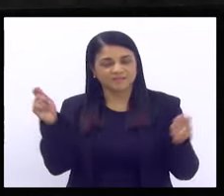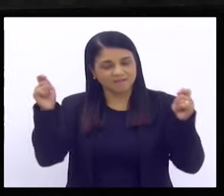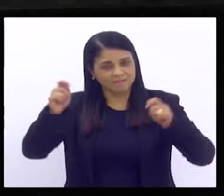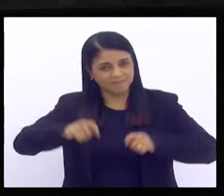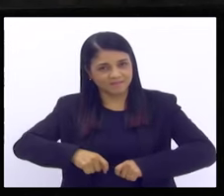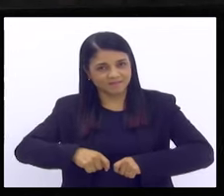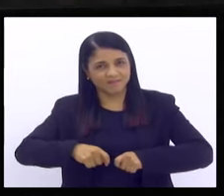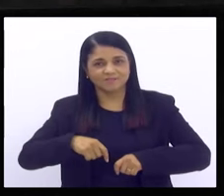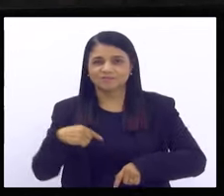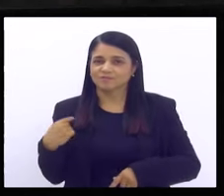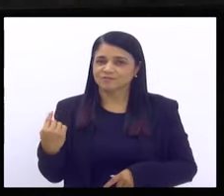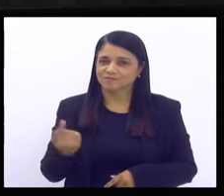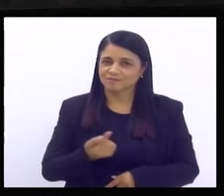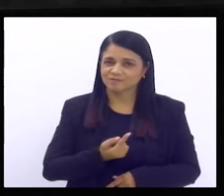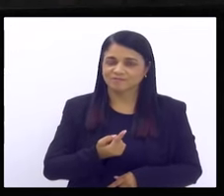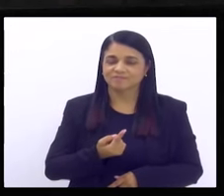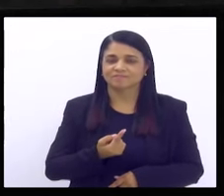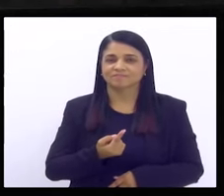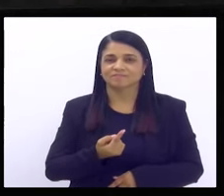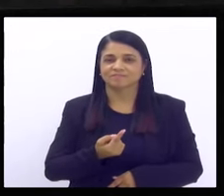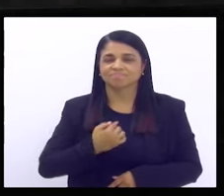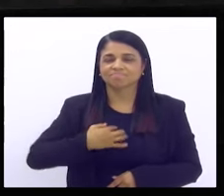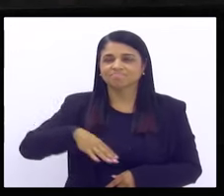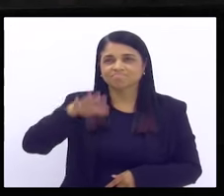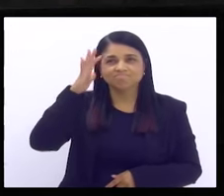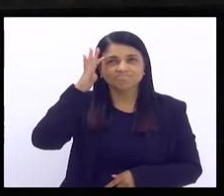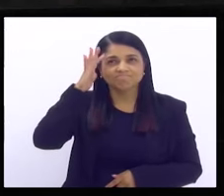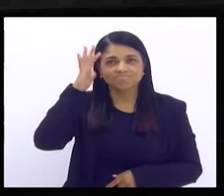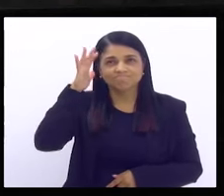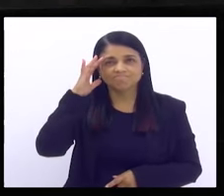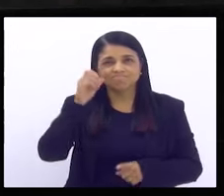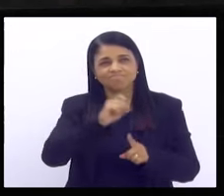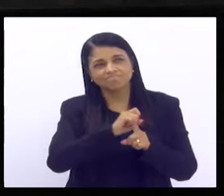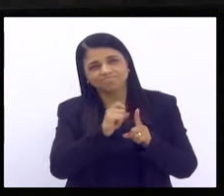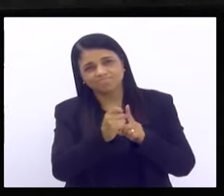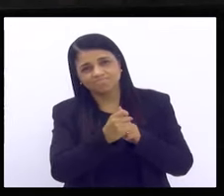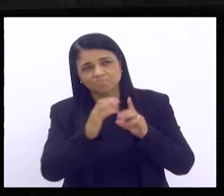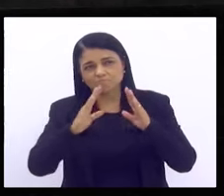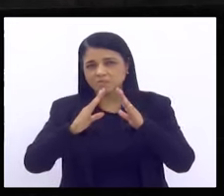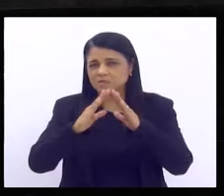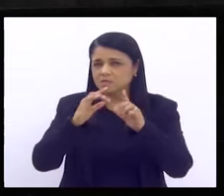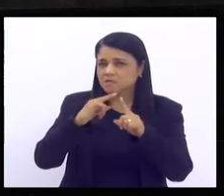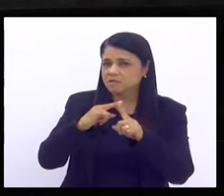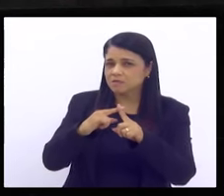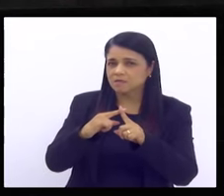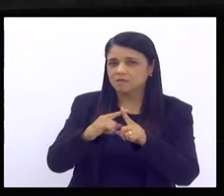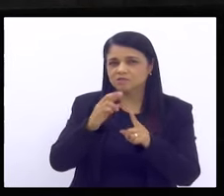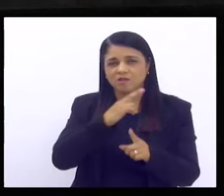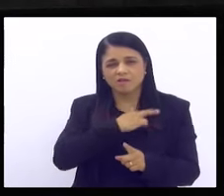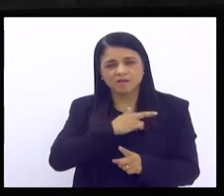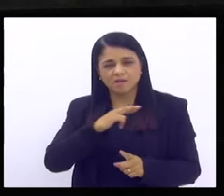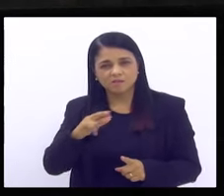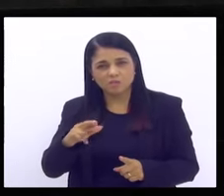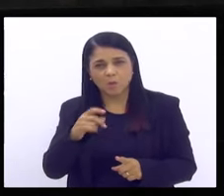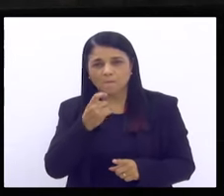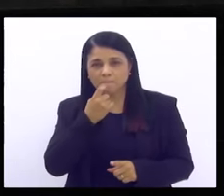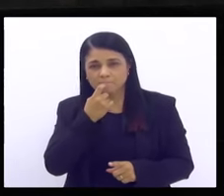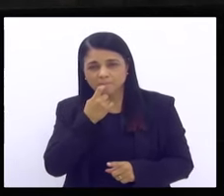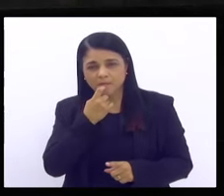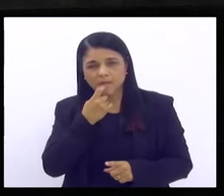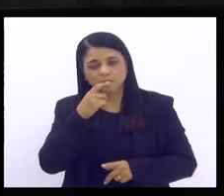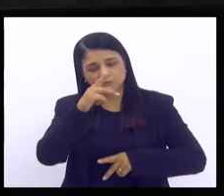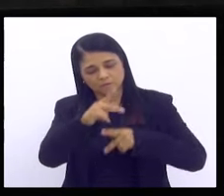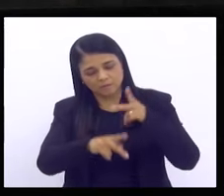capacidade nossa de fazer a reflexão social, de ter uma igreja, de ter a religiosidade mais próxima